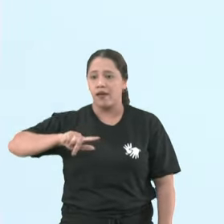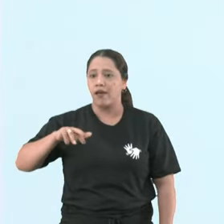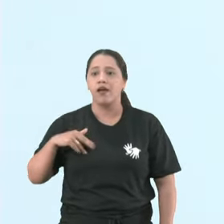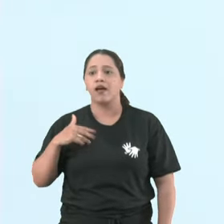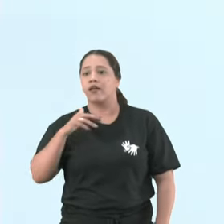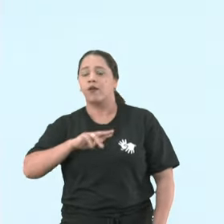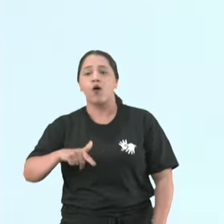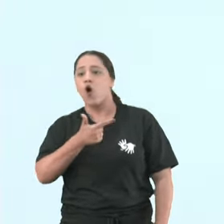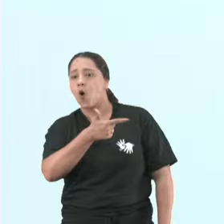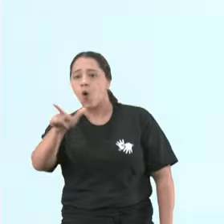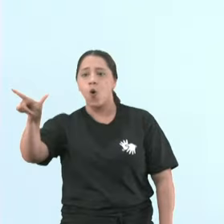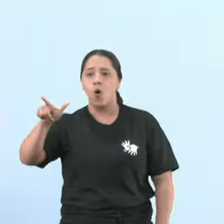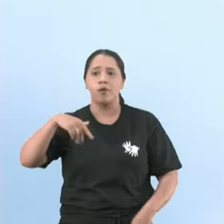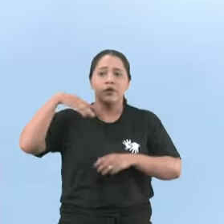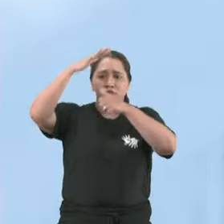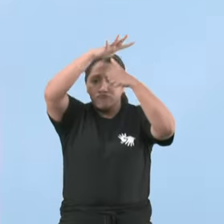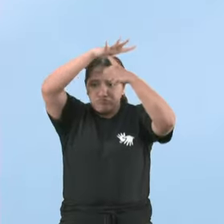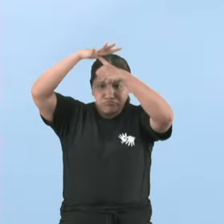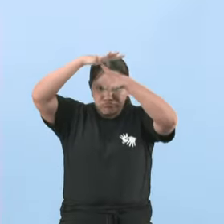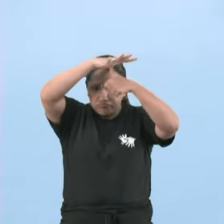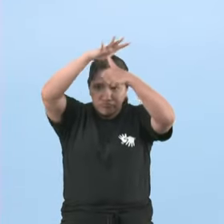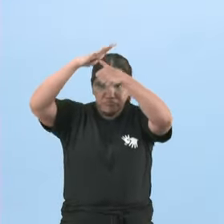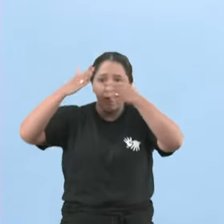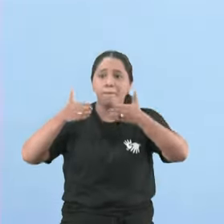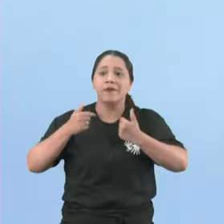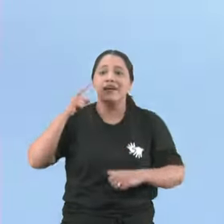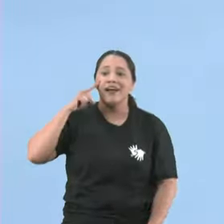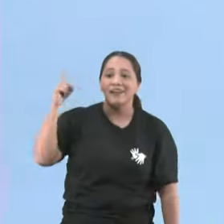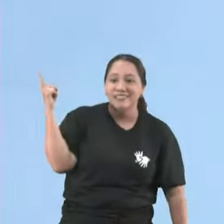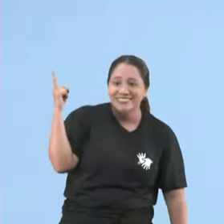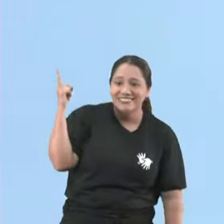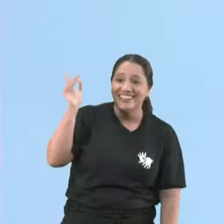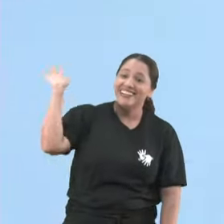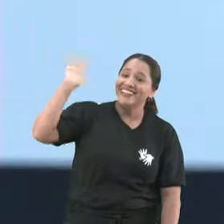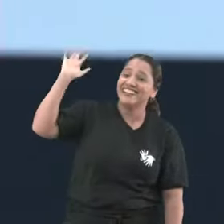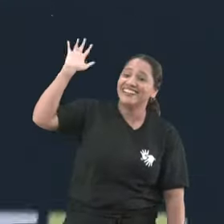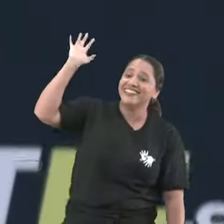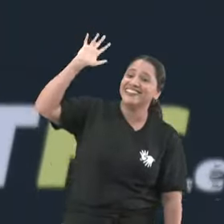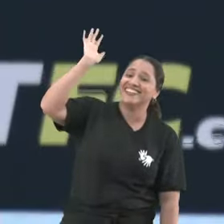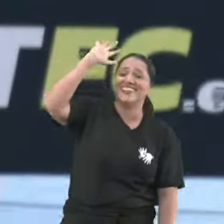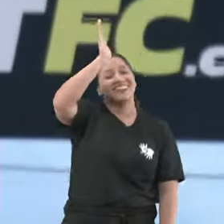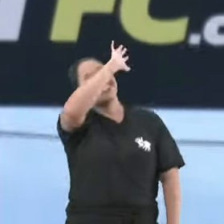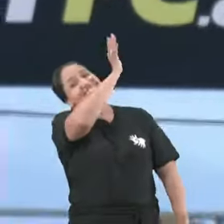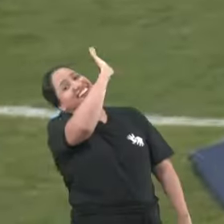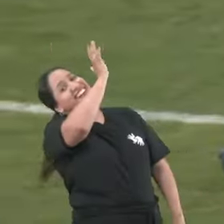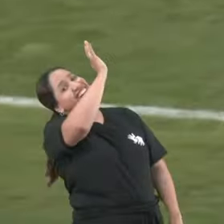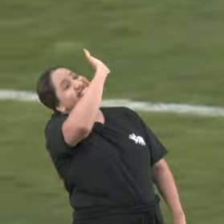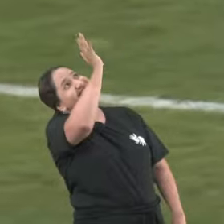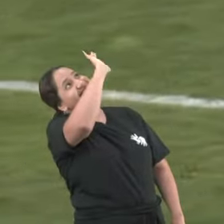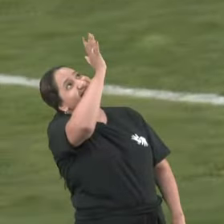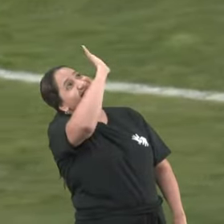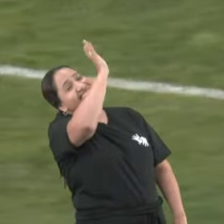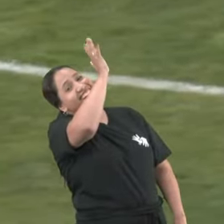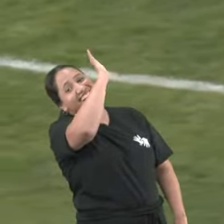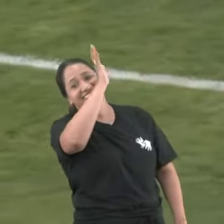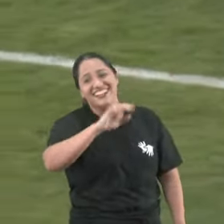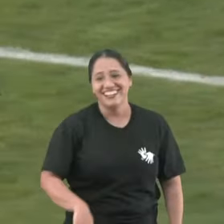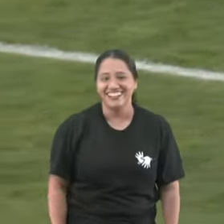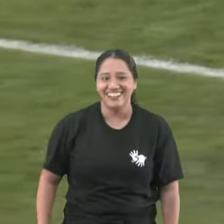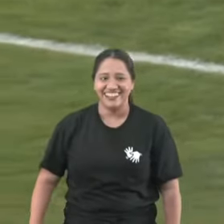que antecipadamente tenha pedido. Olha o drone indo. Tá indo embora. Agora ah, sim. Ah, meu filho. Isso, muito